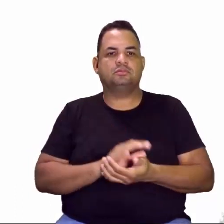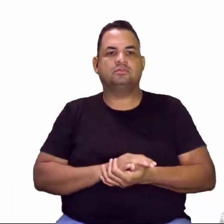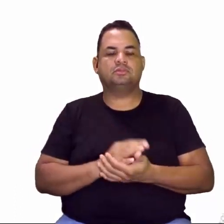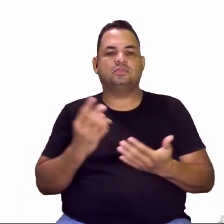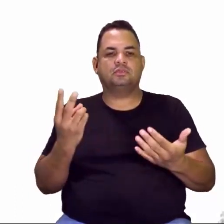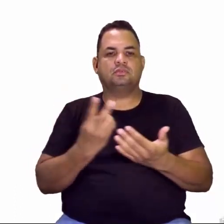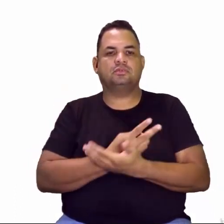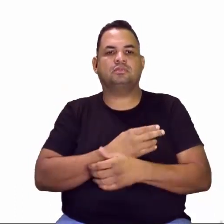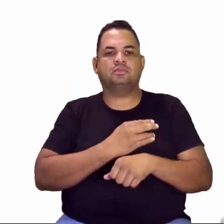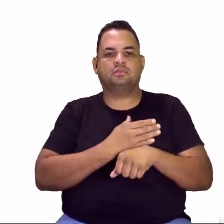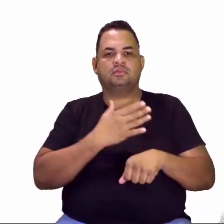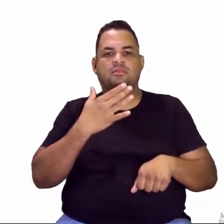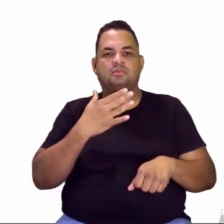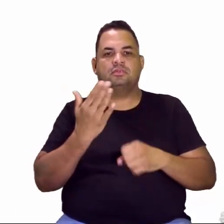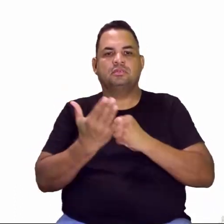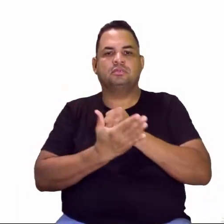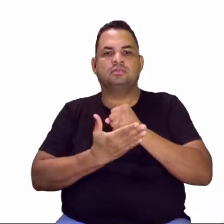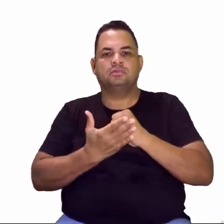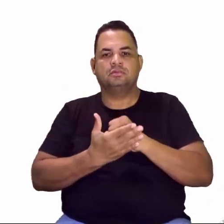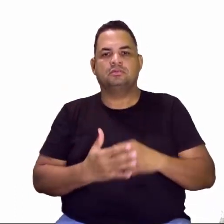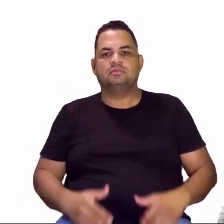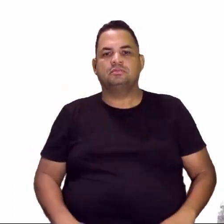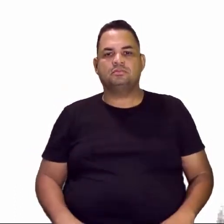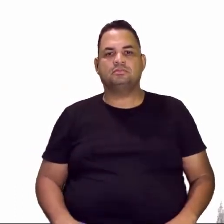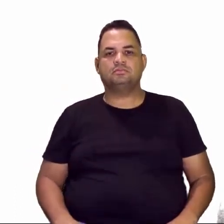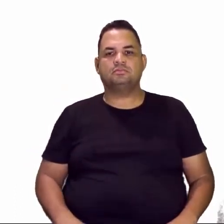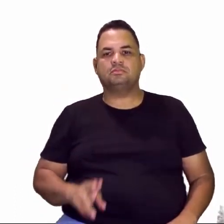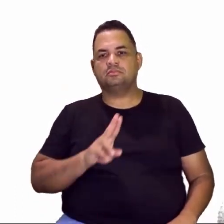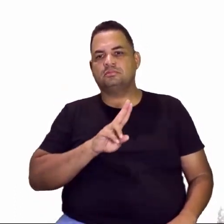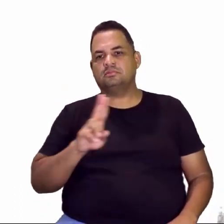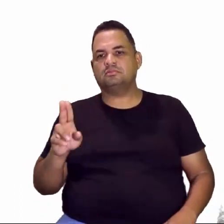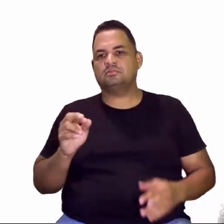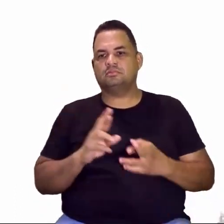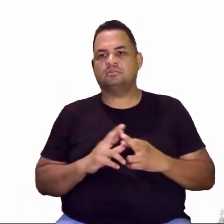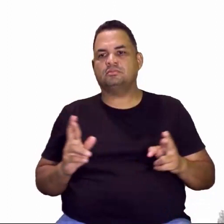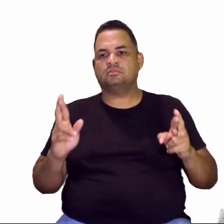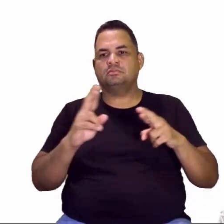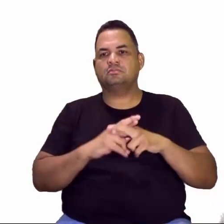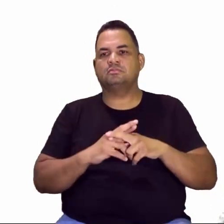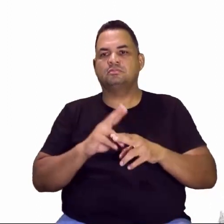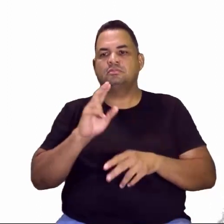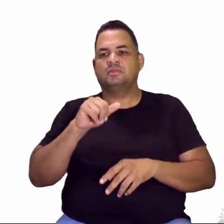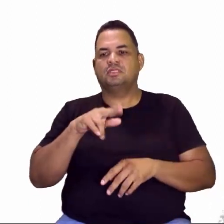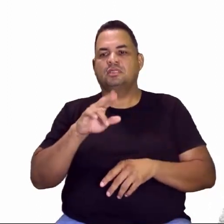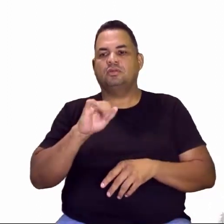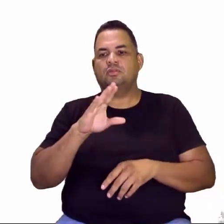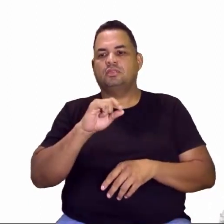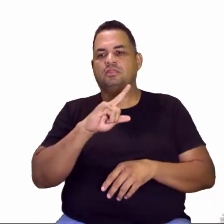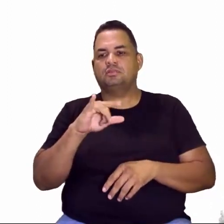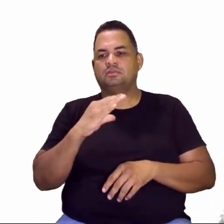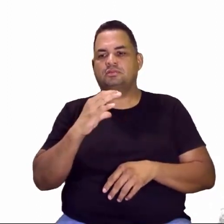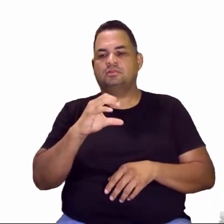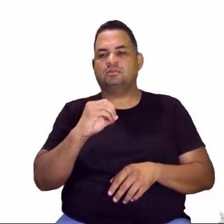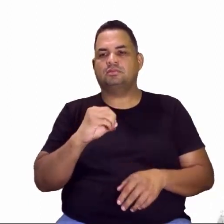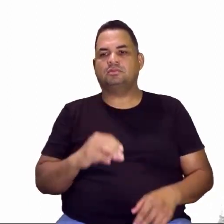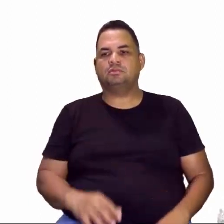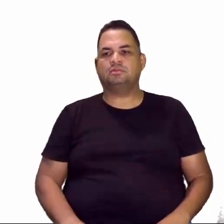reações ocorrendo entre ácidos e bases, chamadas de reações de